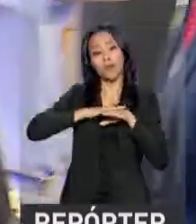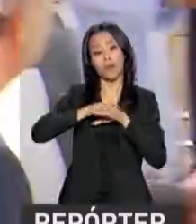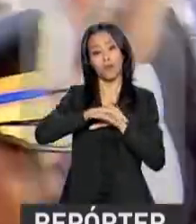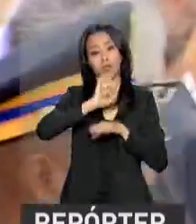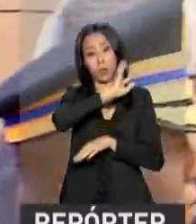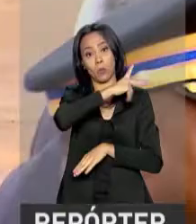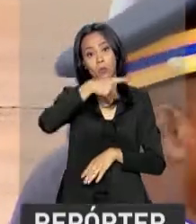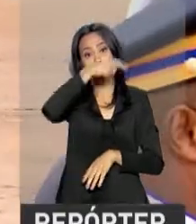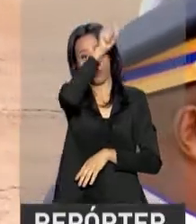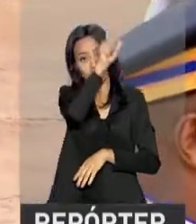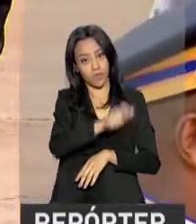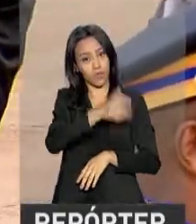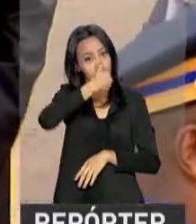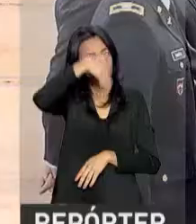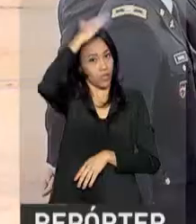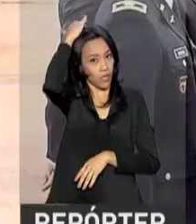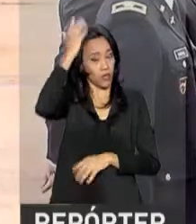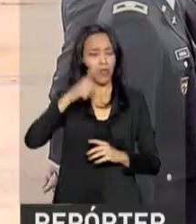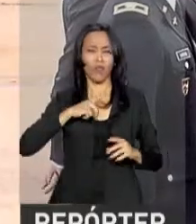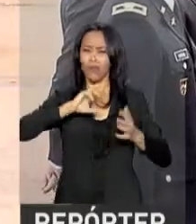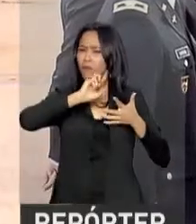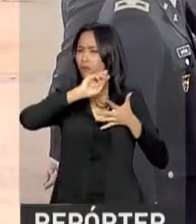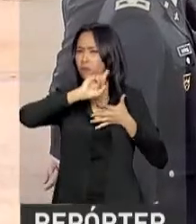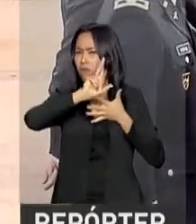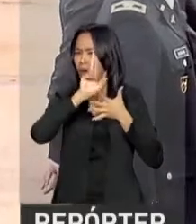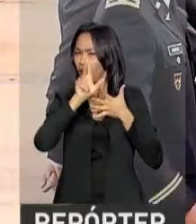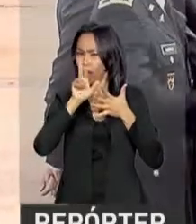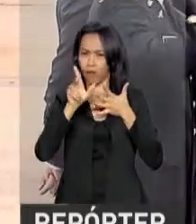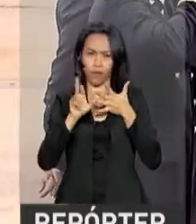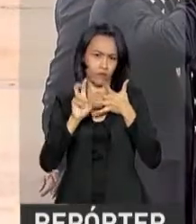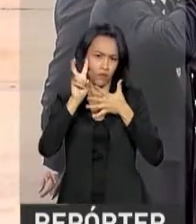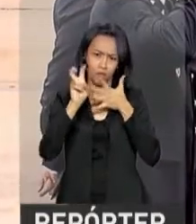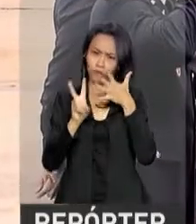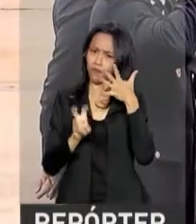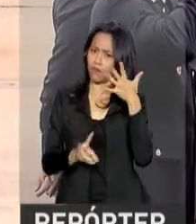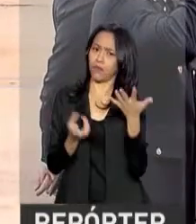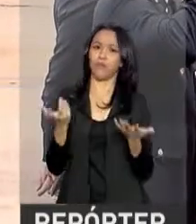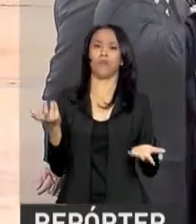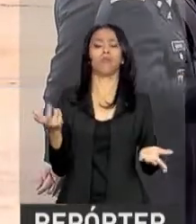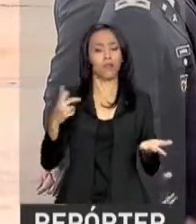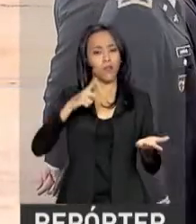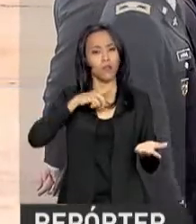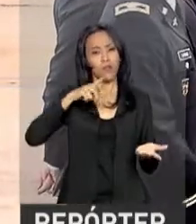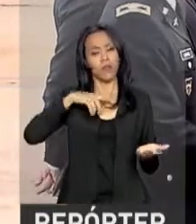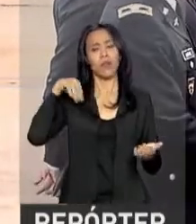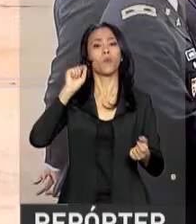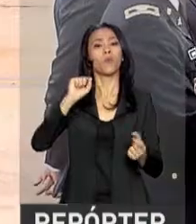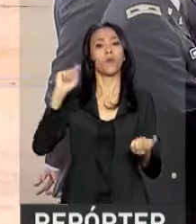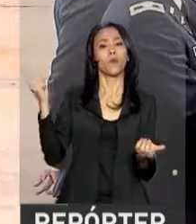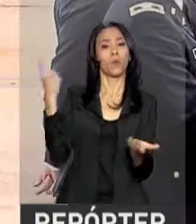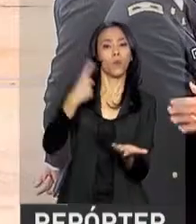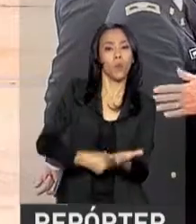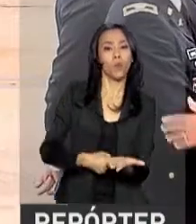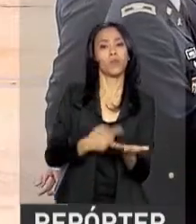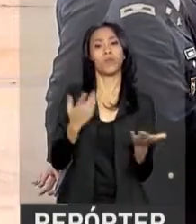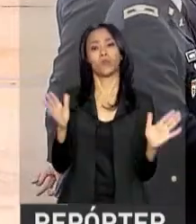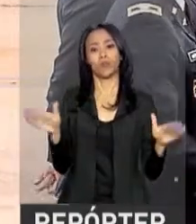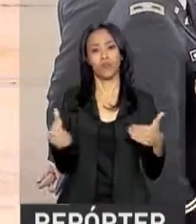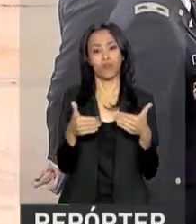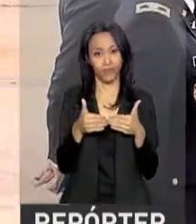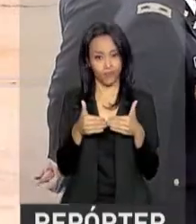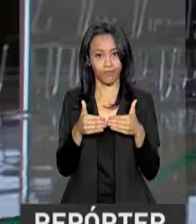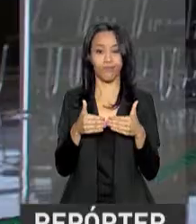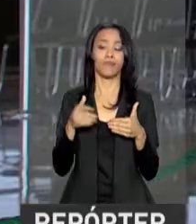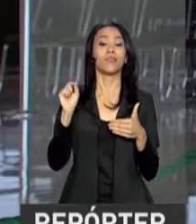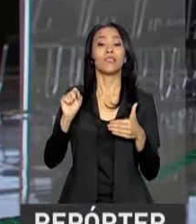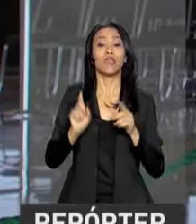vários assuntos que devem ser tratados nessa nessa reunião entre esses assuntos têm a questão do acordo de cooperação acordo de cooperação espacial